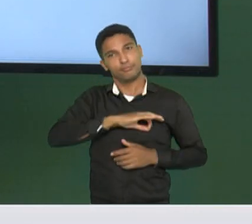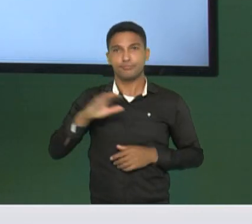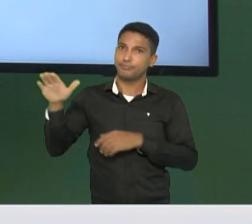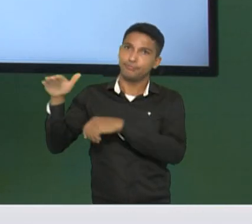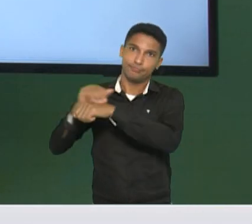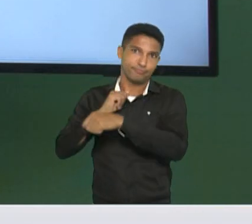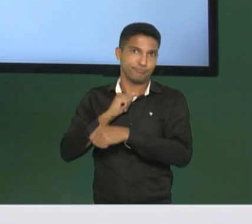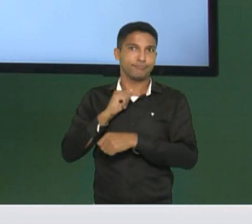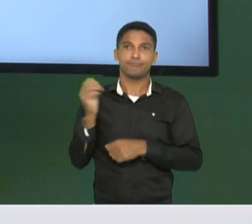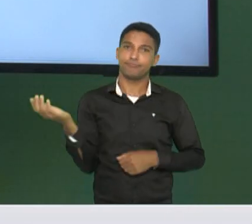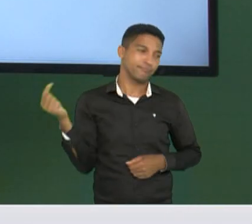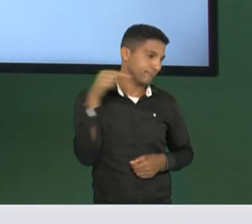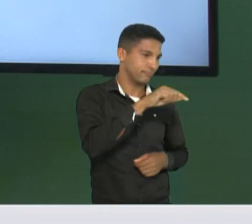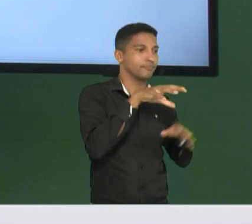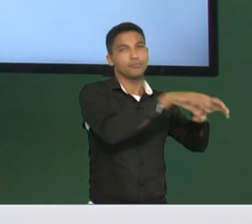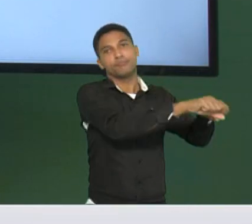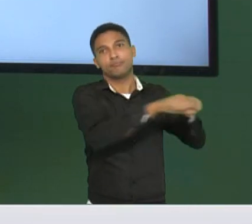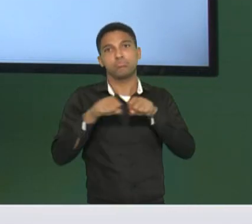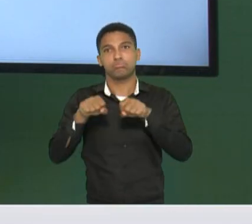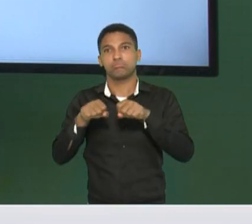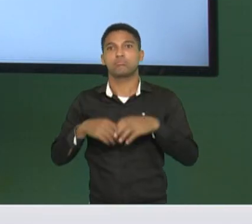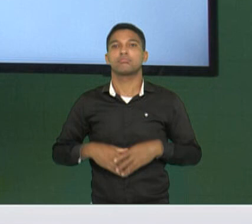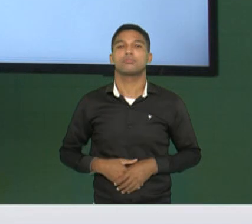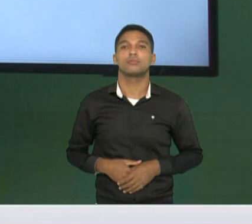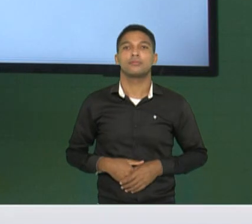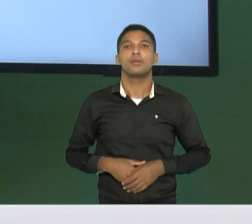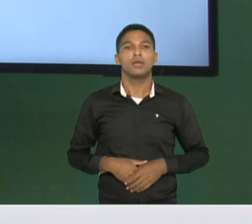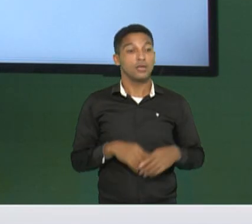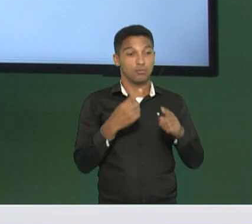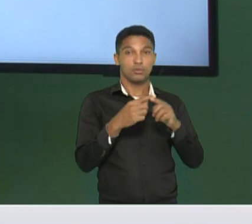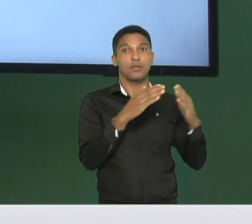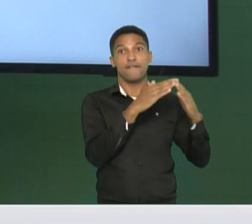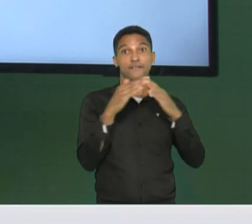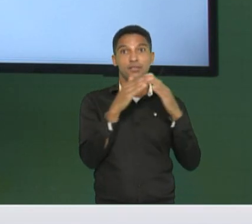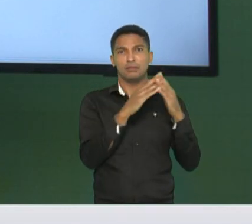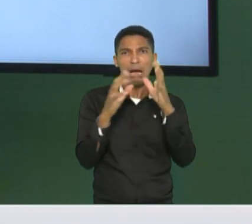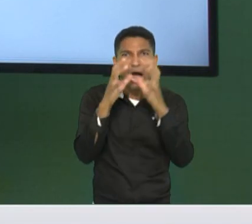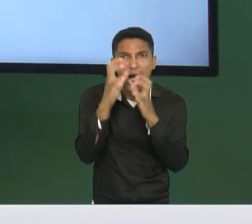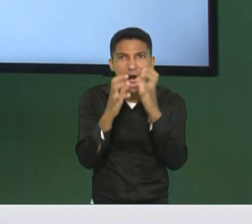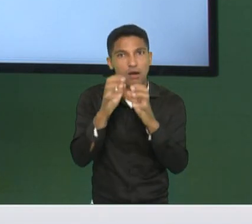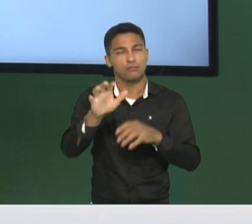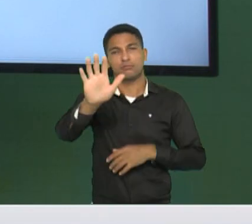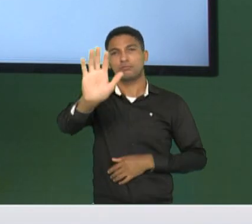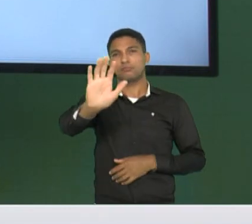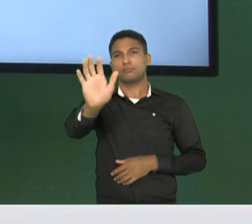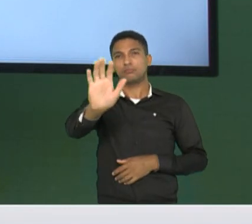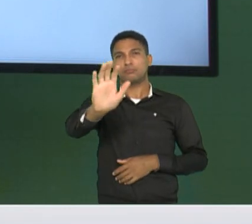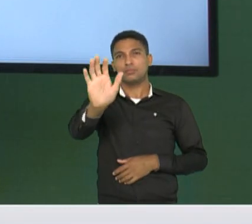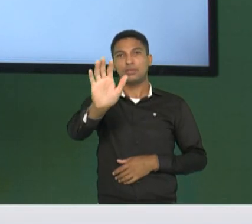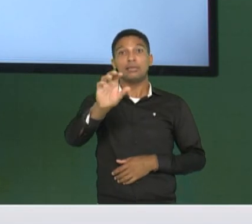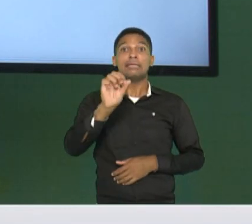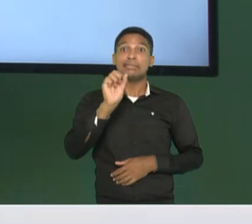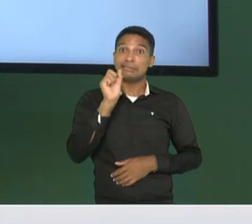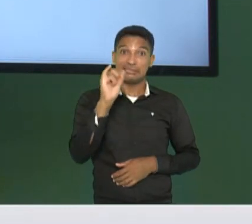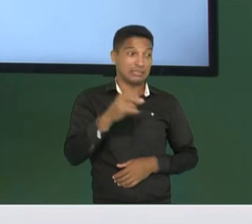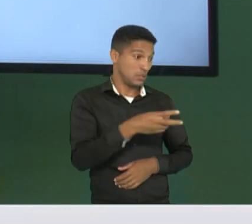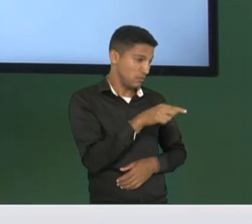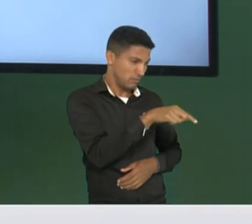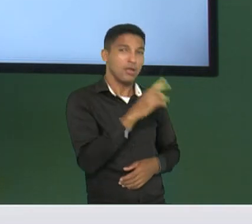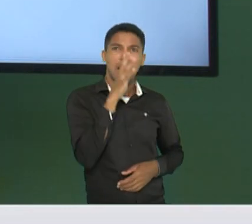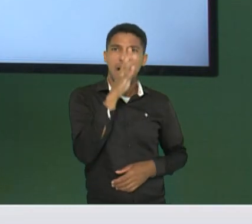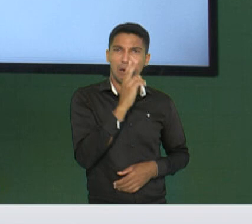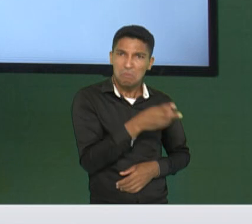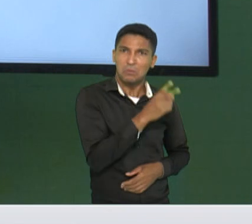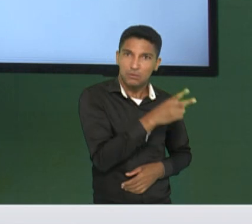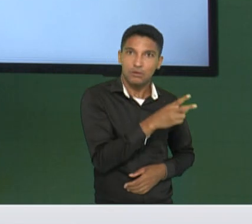o teu vizinho por muito tempo. Então, quanto menos encrenca a gente provocar, melhor, né? Mas se ele estiver abusando, aí você vai